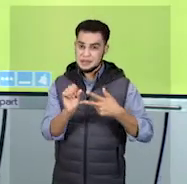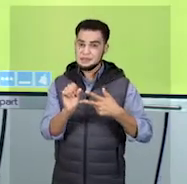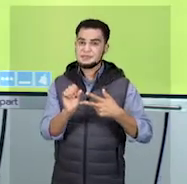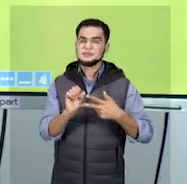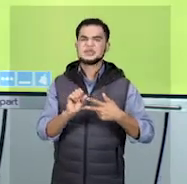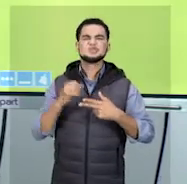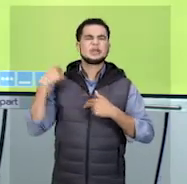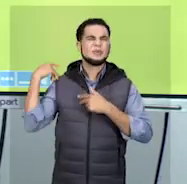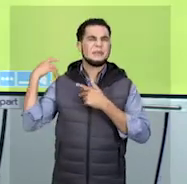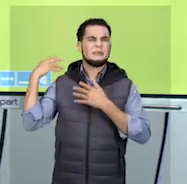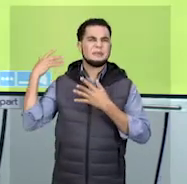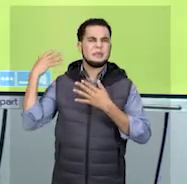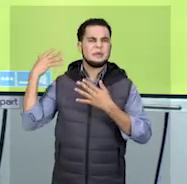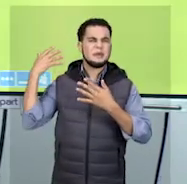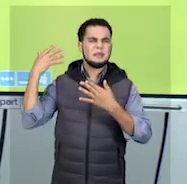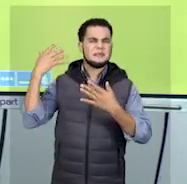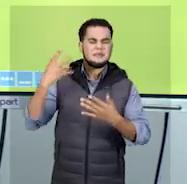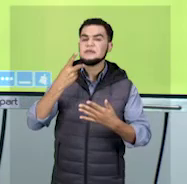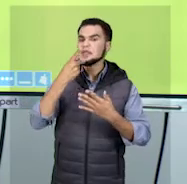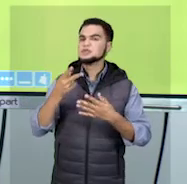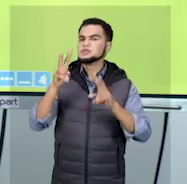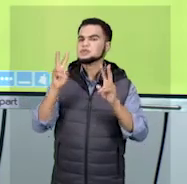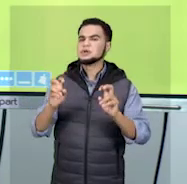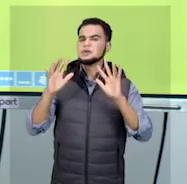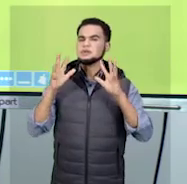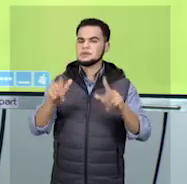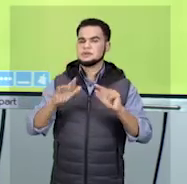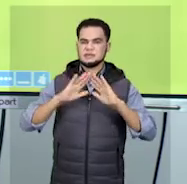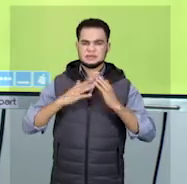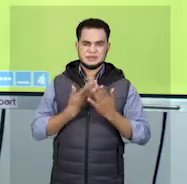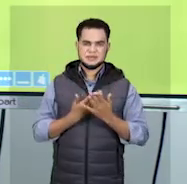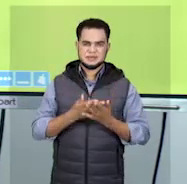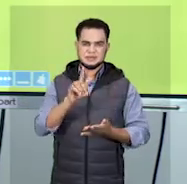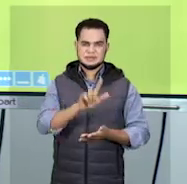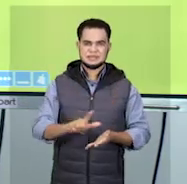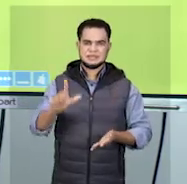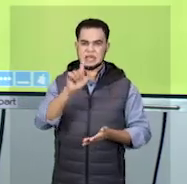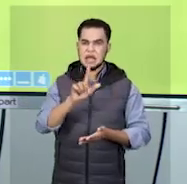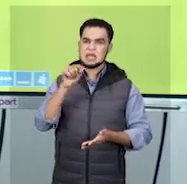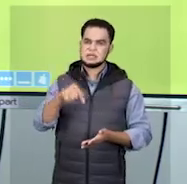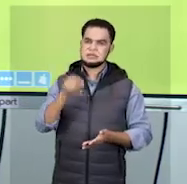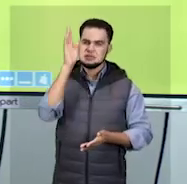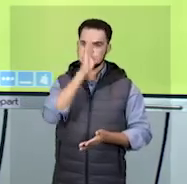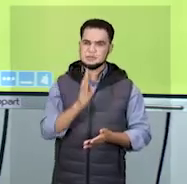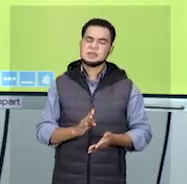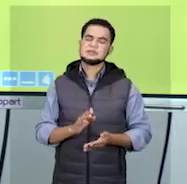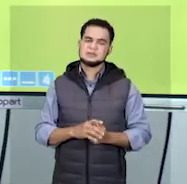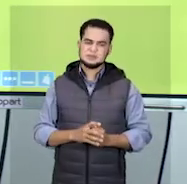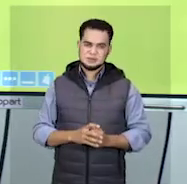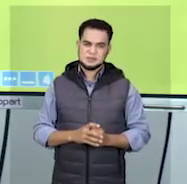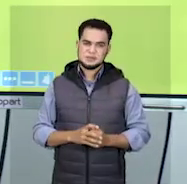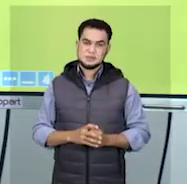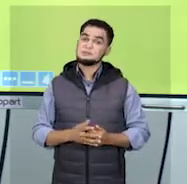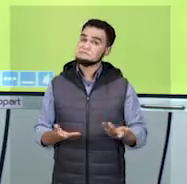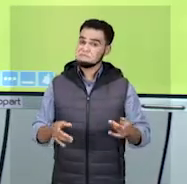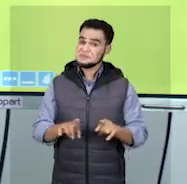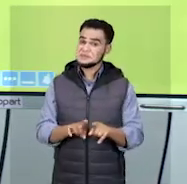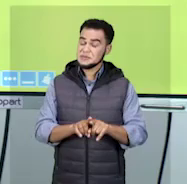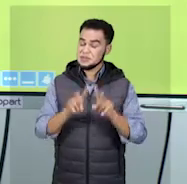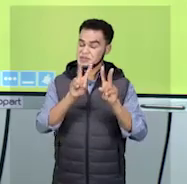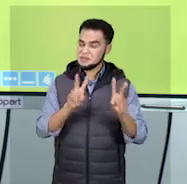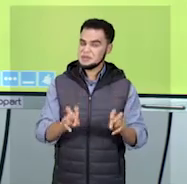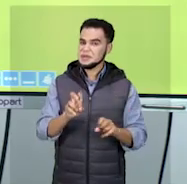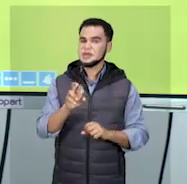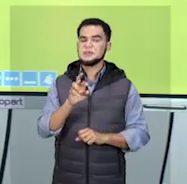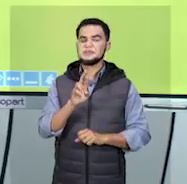do Enem de todas as escolas literárias que já passou pelo Brasil, inclusive o romantismo. Então,